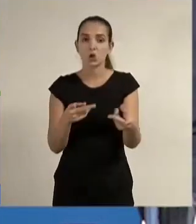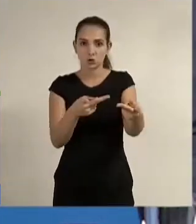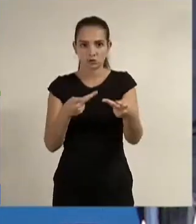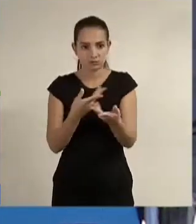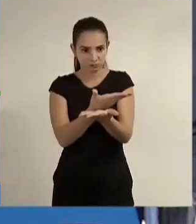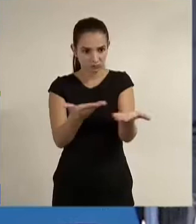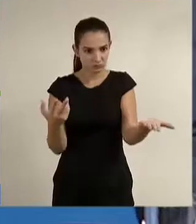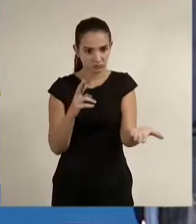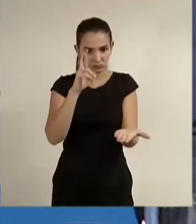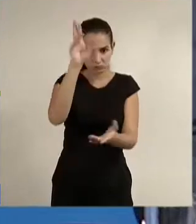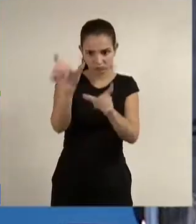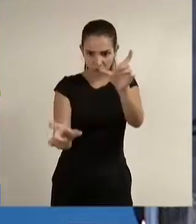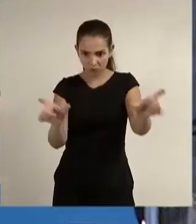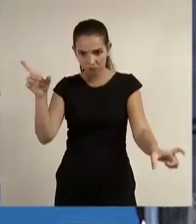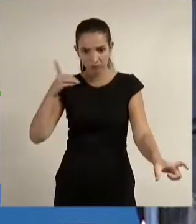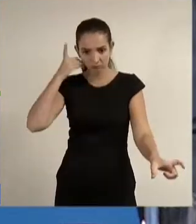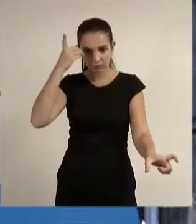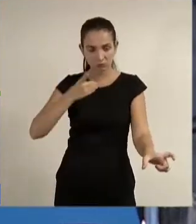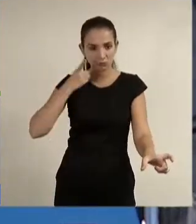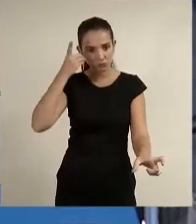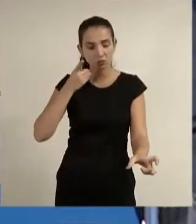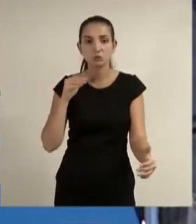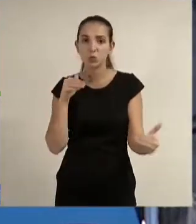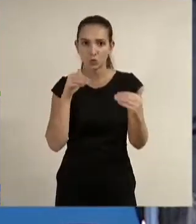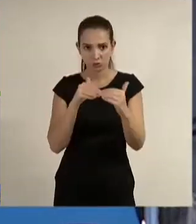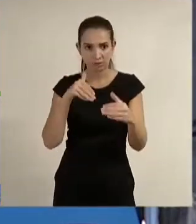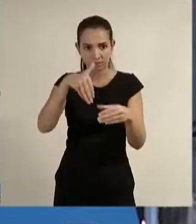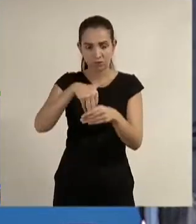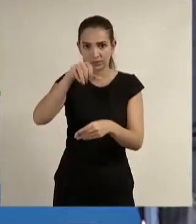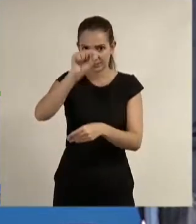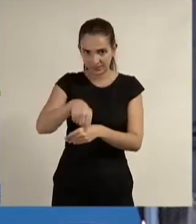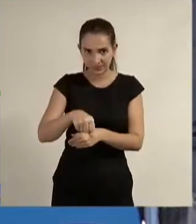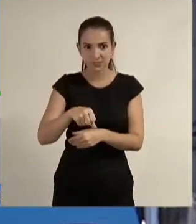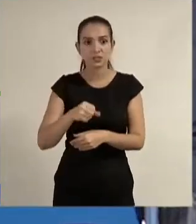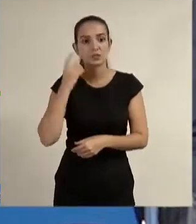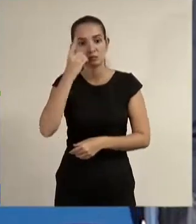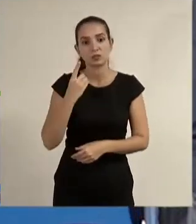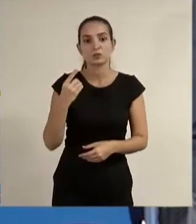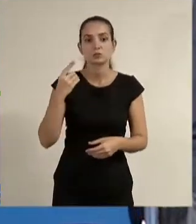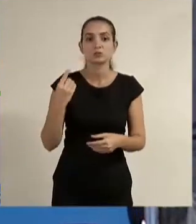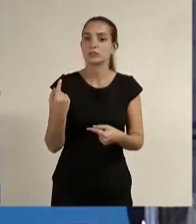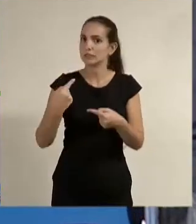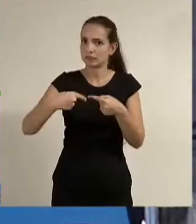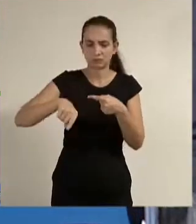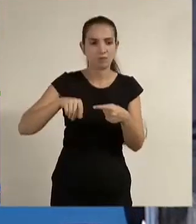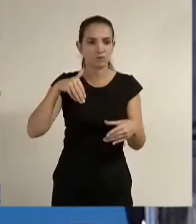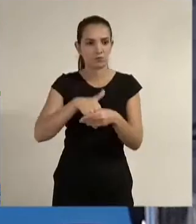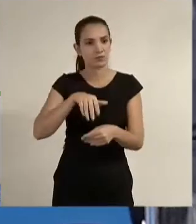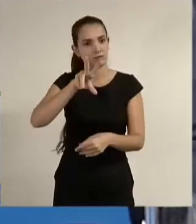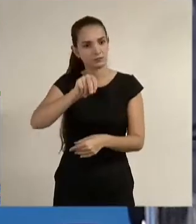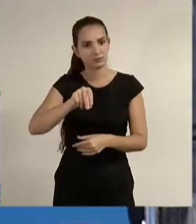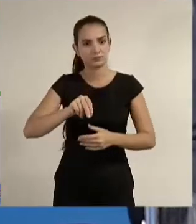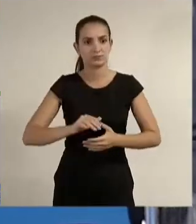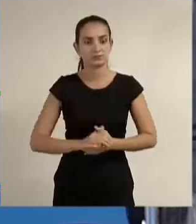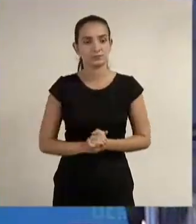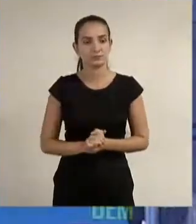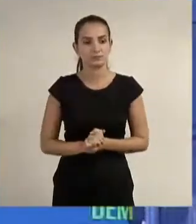os senhores deputados, quem estiverem de acordo, votar sim, quem estiver contrário, votar não.